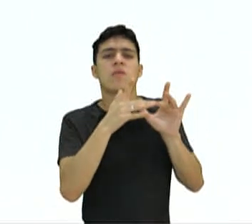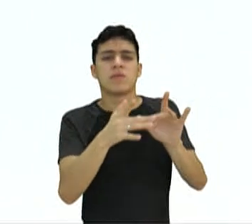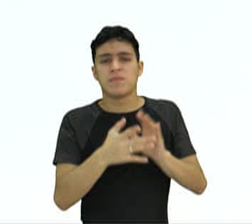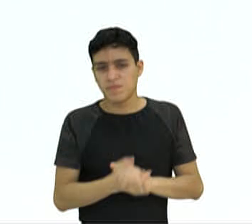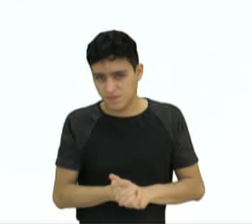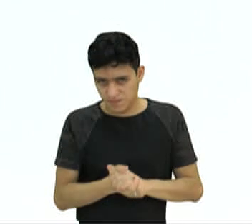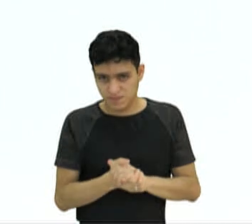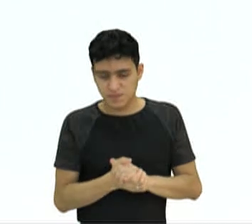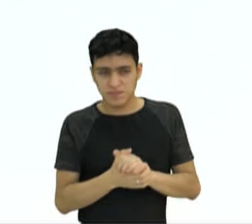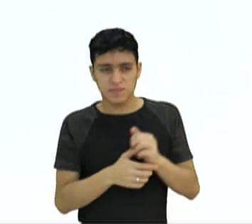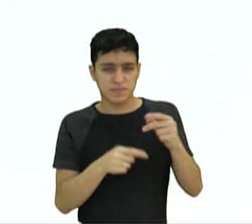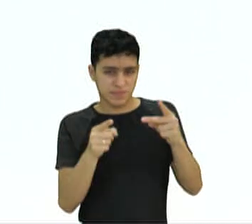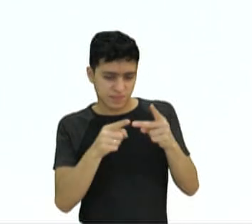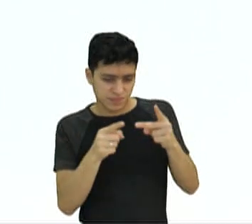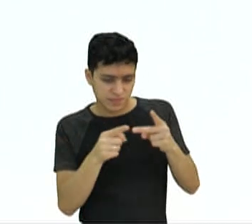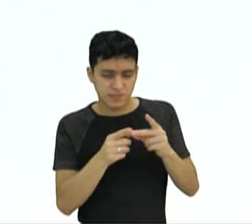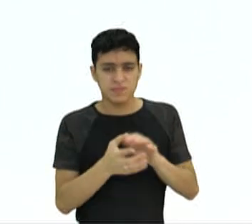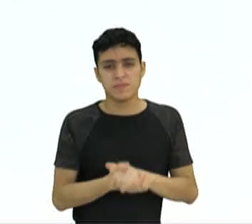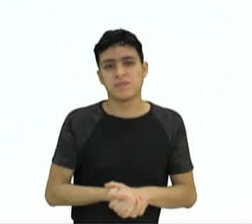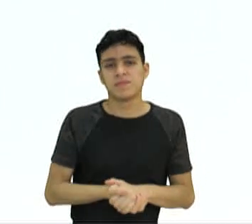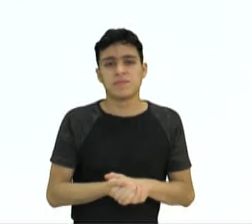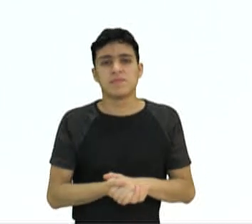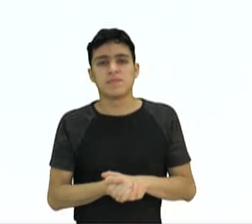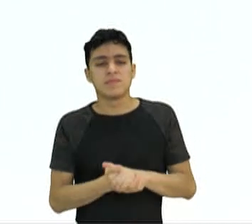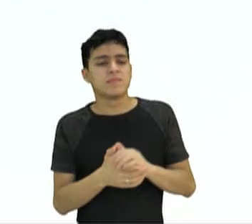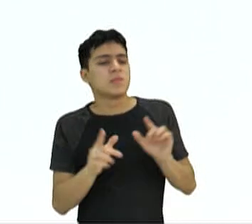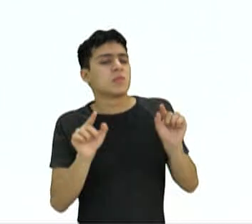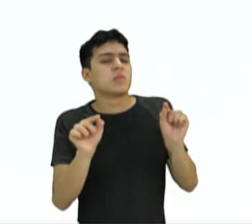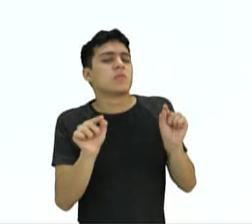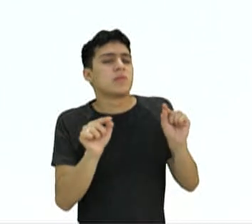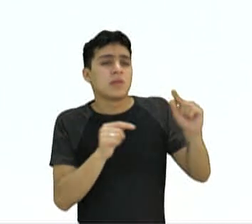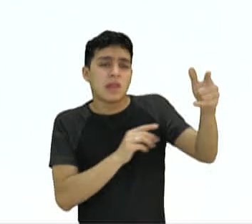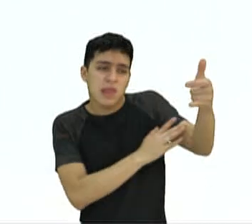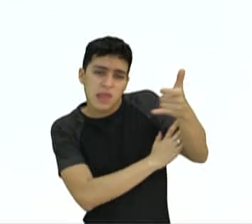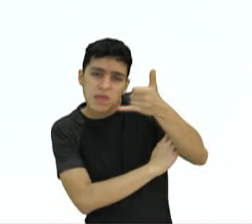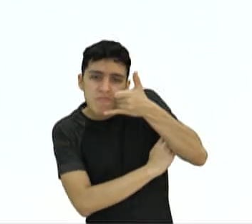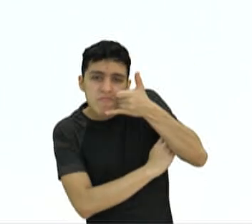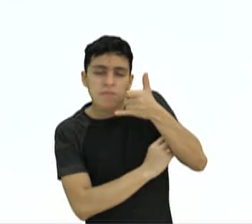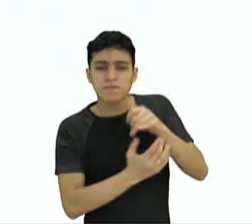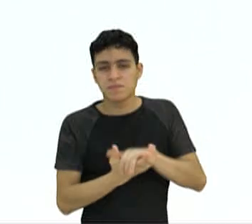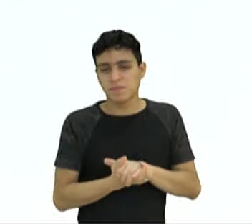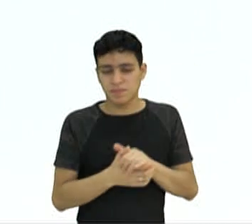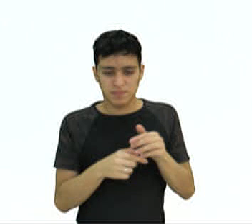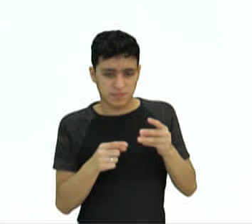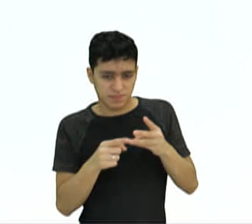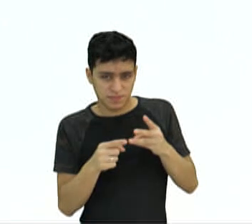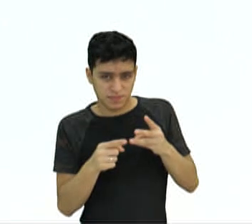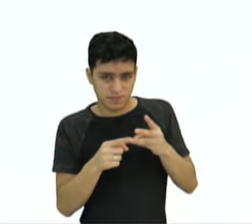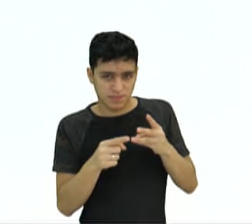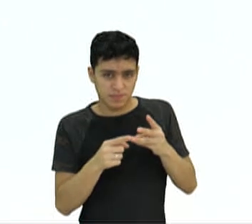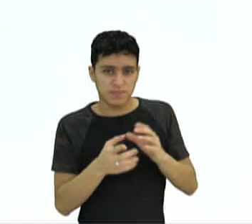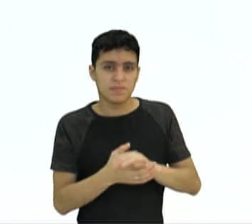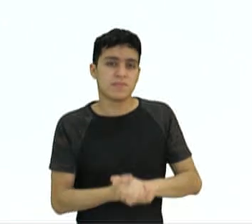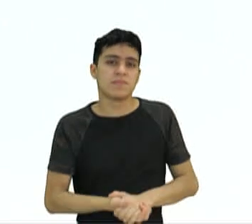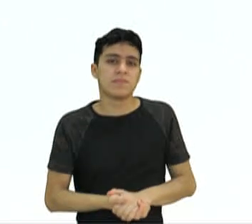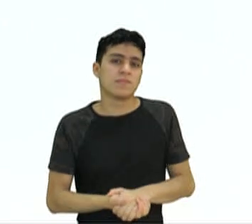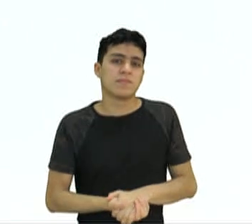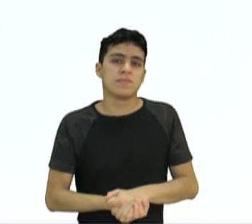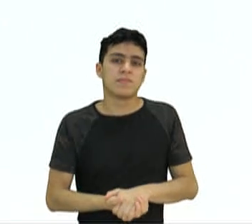contato? Number 2, taking a call, tipo, receber uma ligação. 3, common greetings,